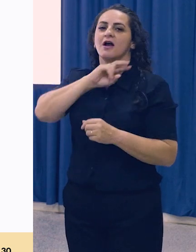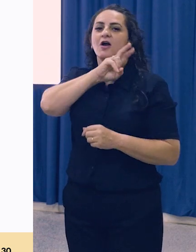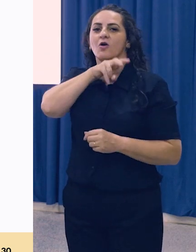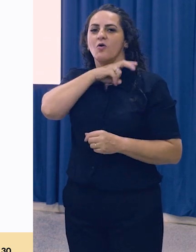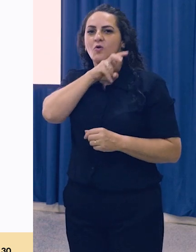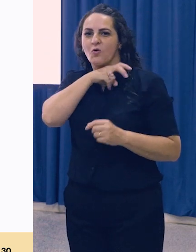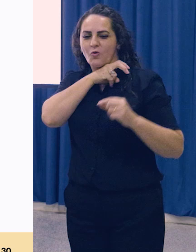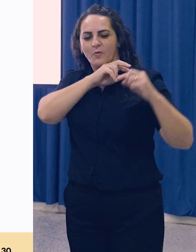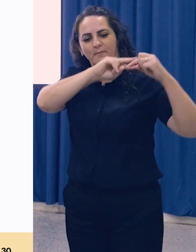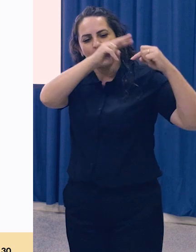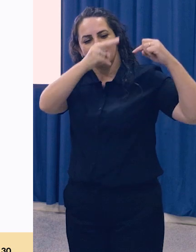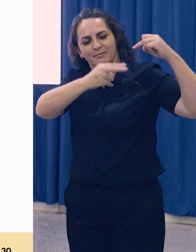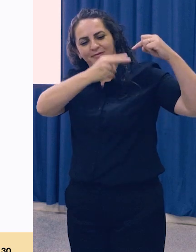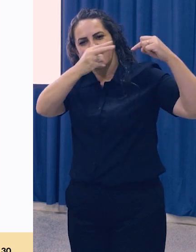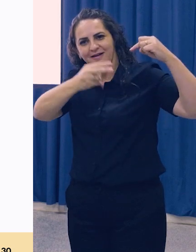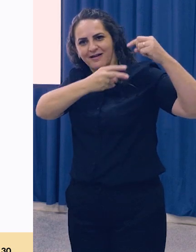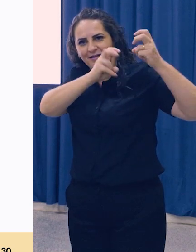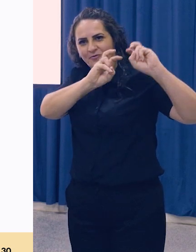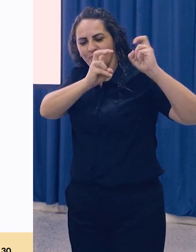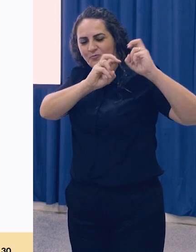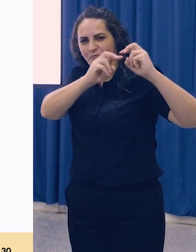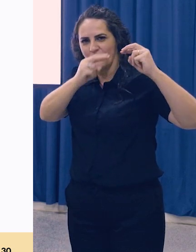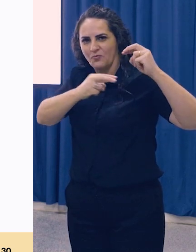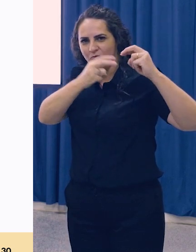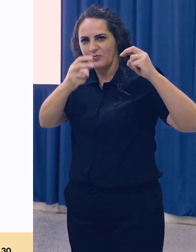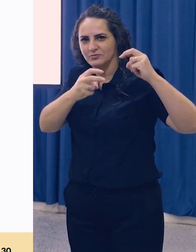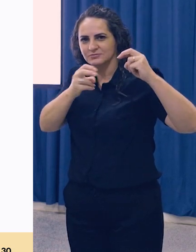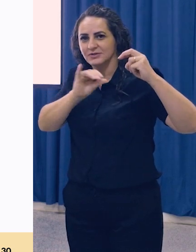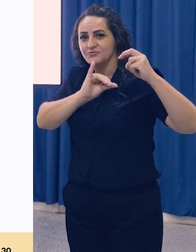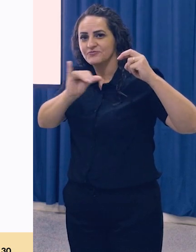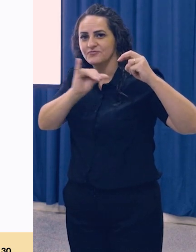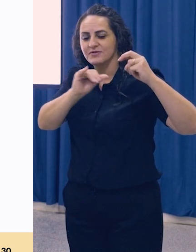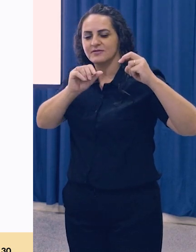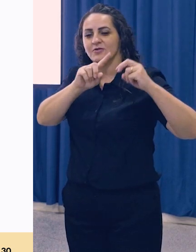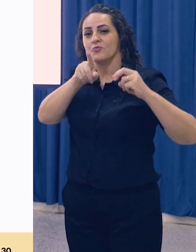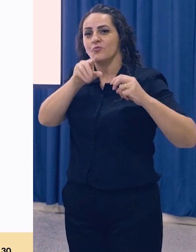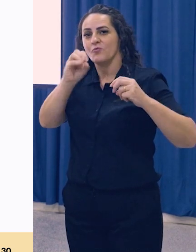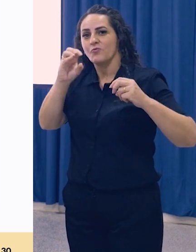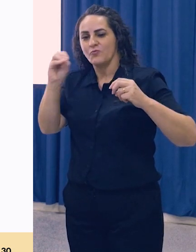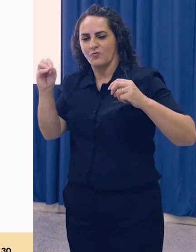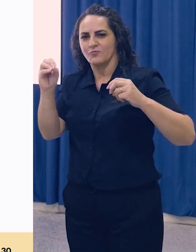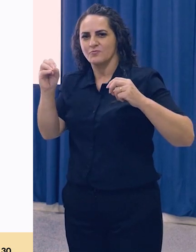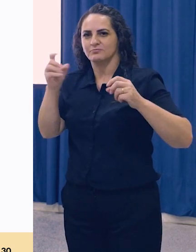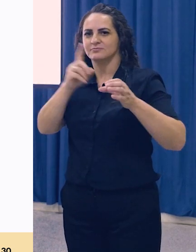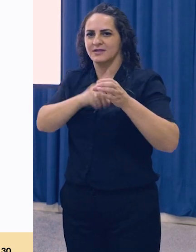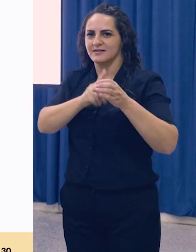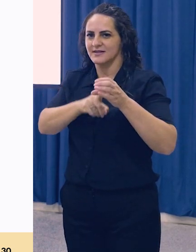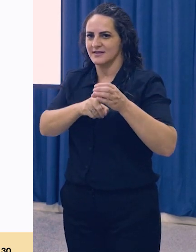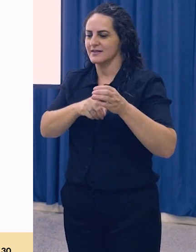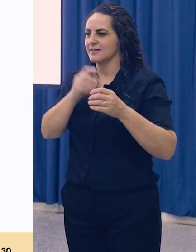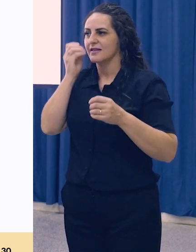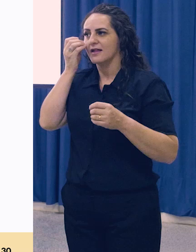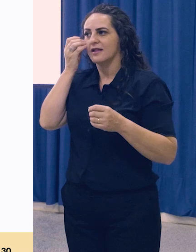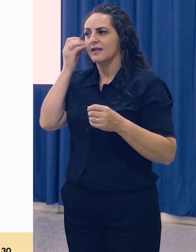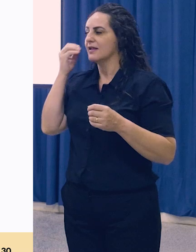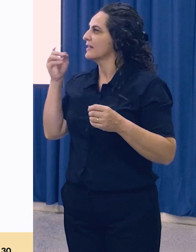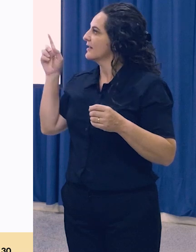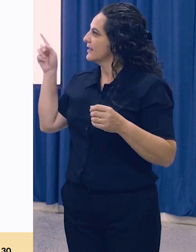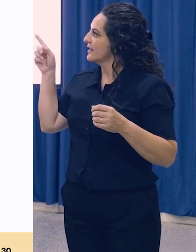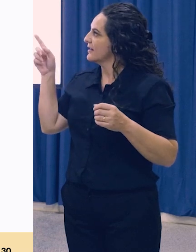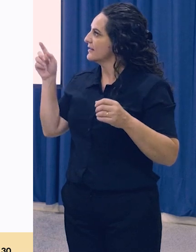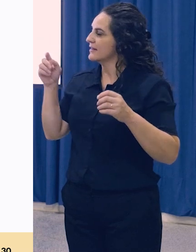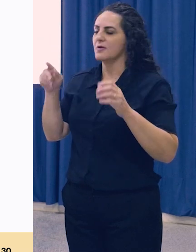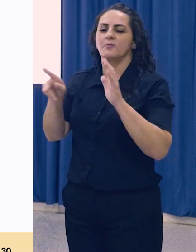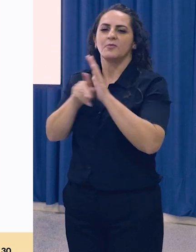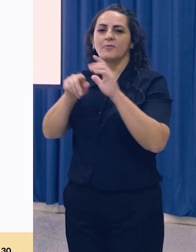enrolando um ônibus, é a propaganda de um zoológico da cidade. Aqui é da série All of Us of the Dead, alguma coisa